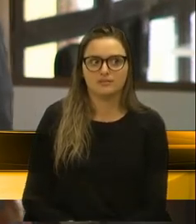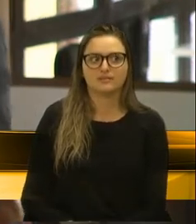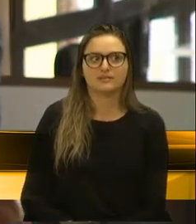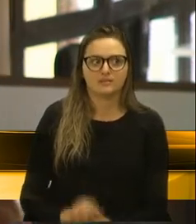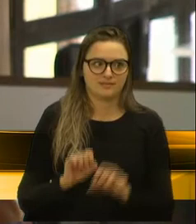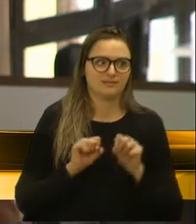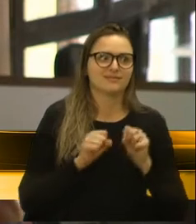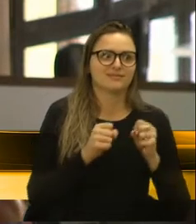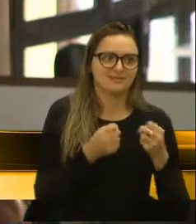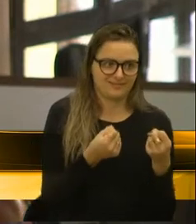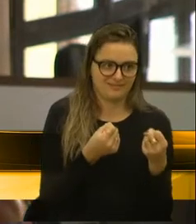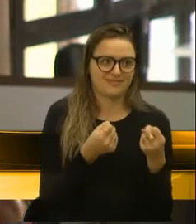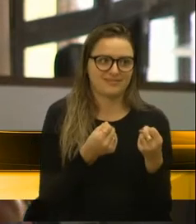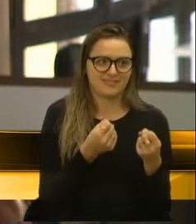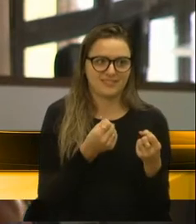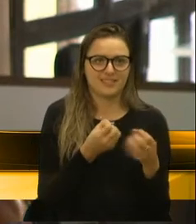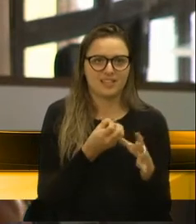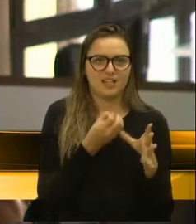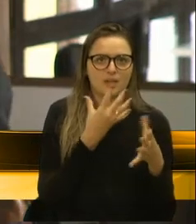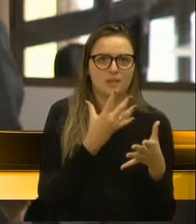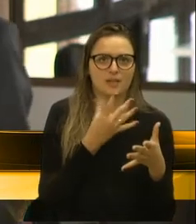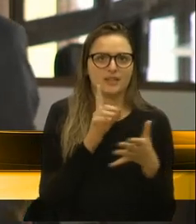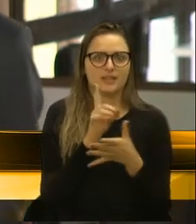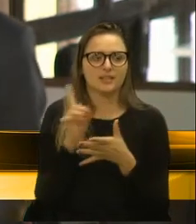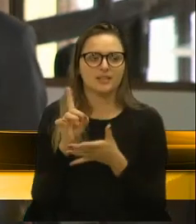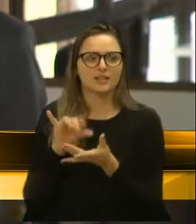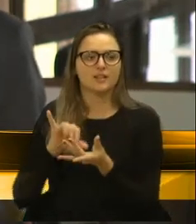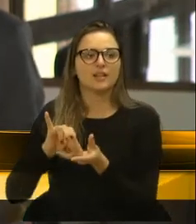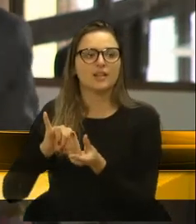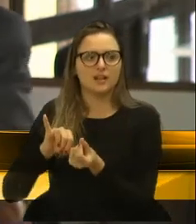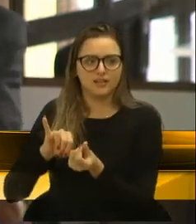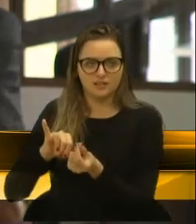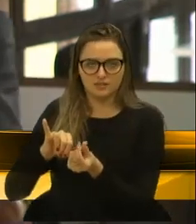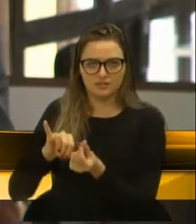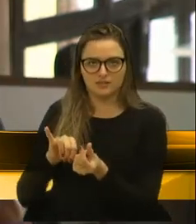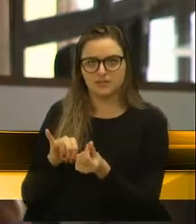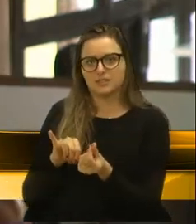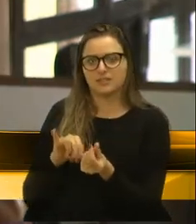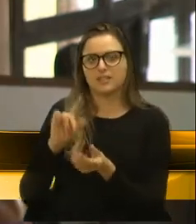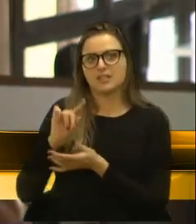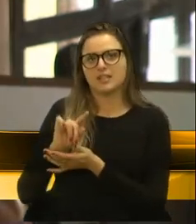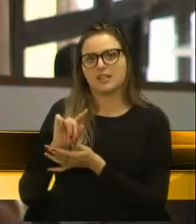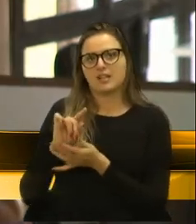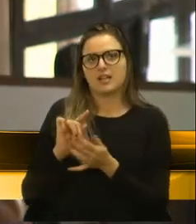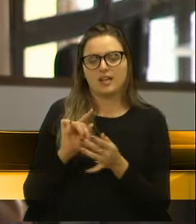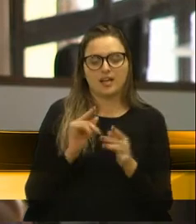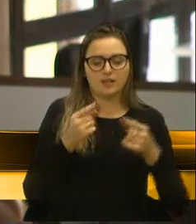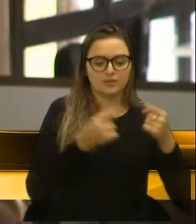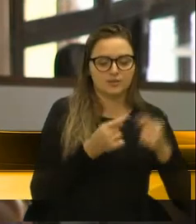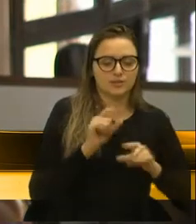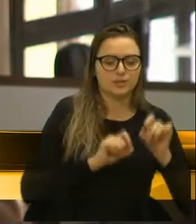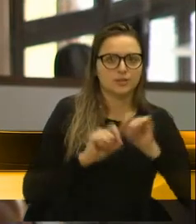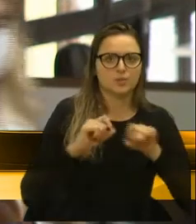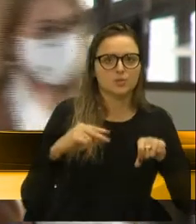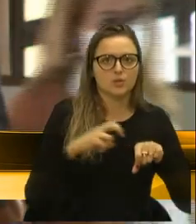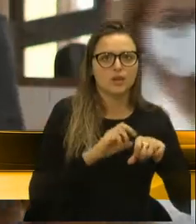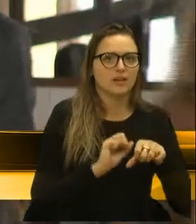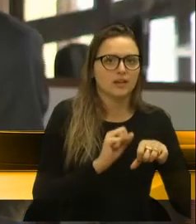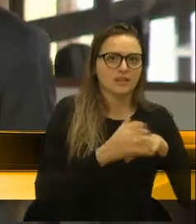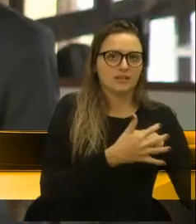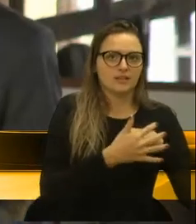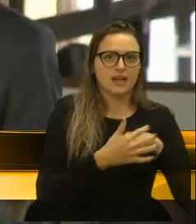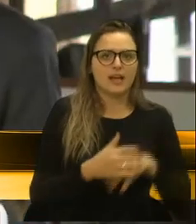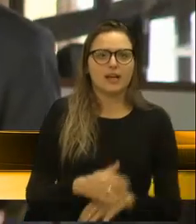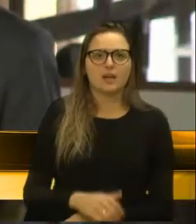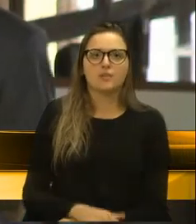bem maior, que são vidas, e não o capital. E, nesse sentido, do debate da pandemia, novamente, nós